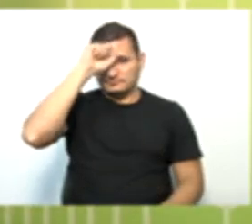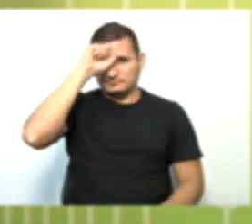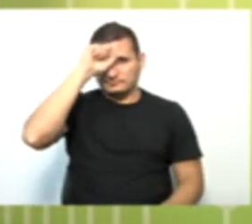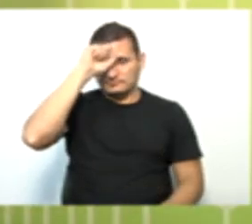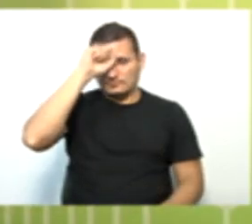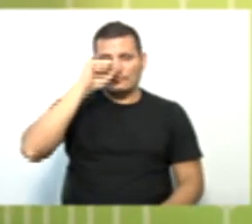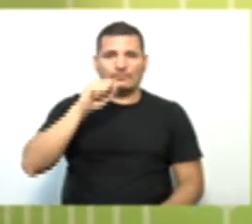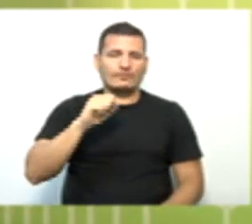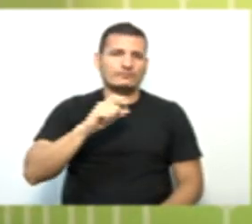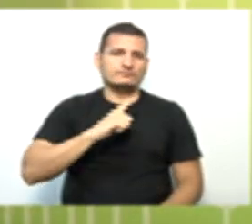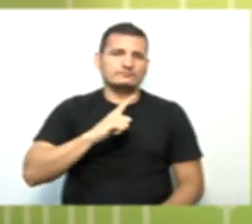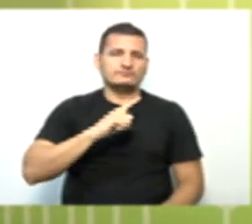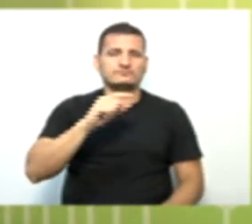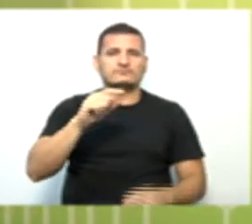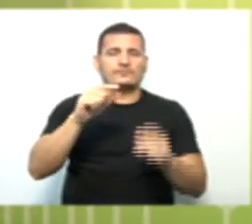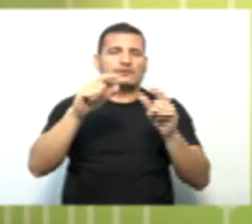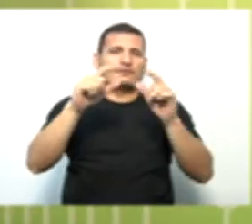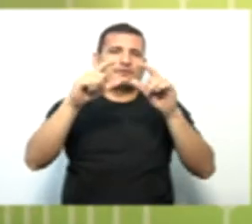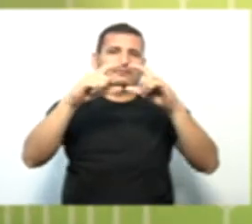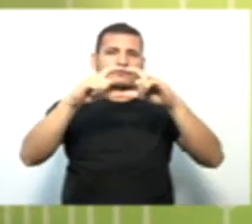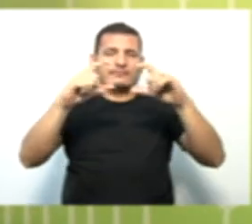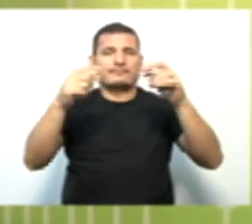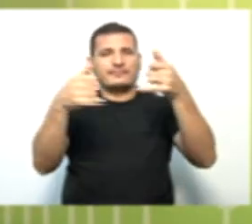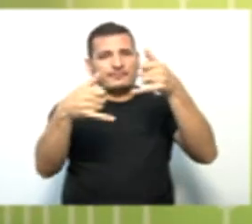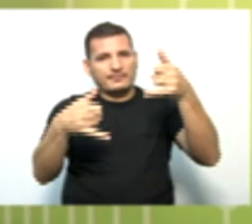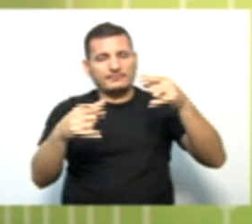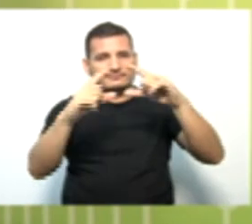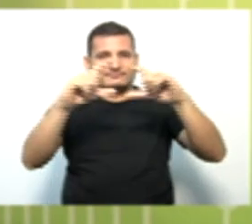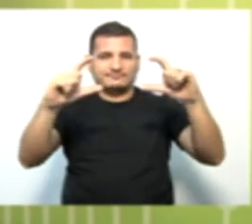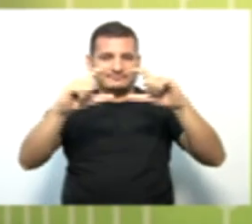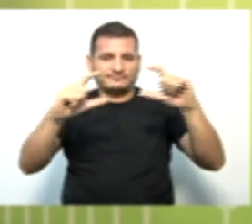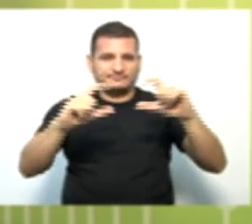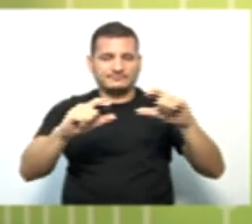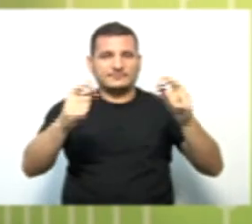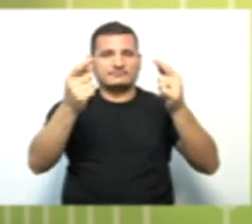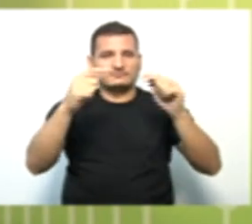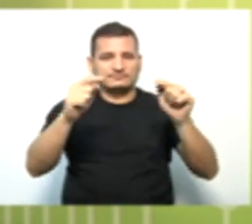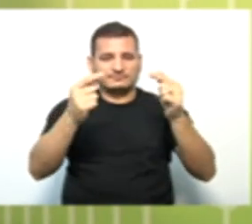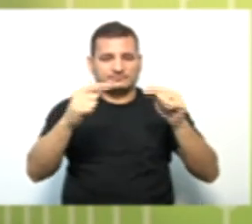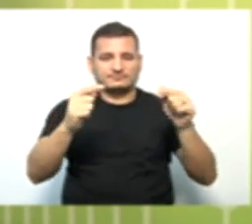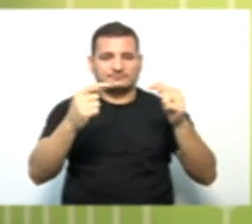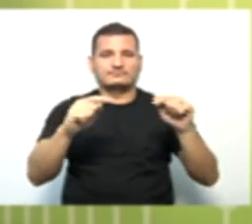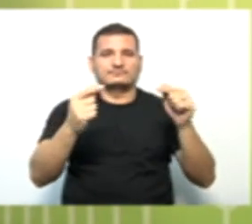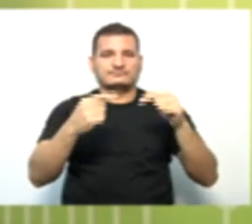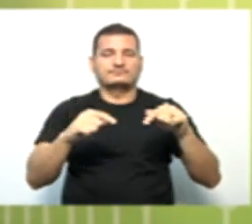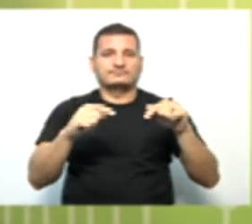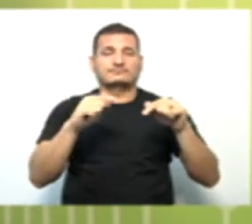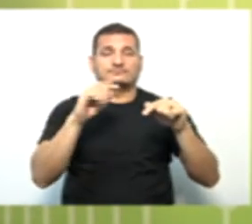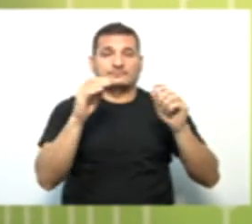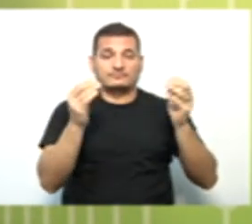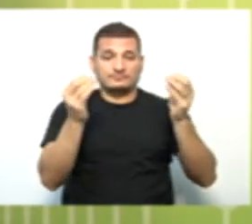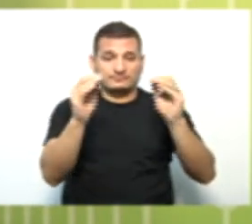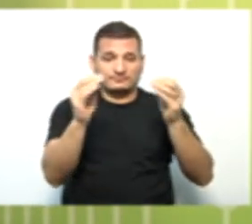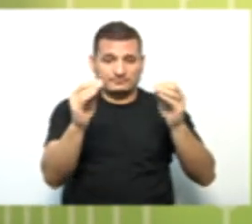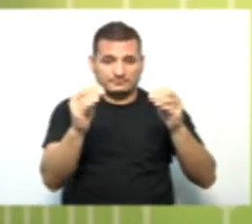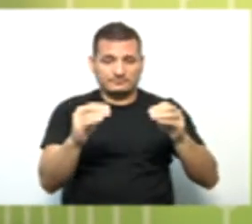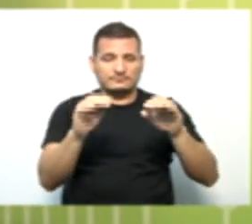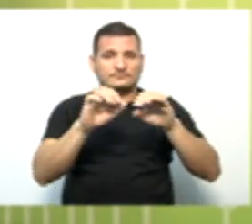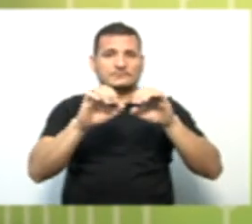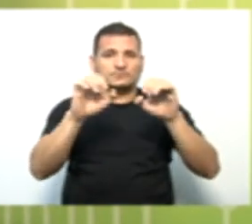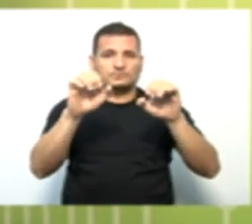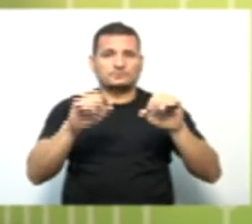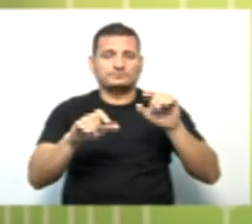são executados um após o outro, na sequência em que eles aparecem. Quando nós introduzimos as estruturas de controle de seleção,